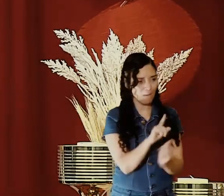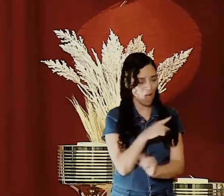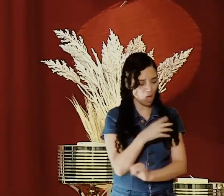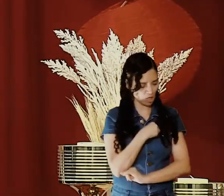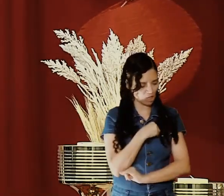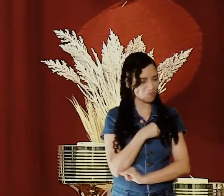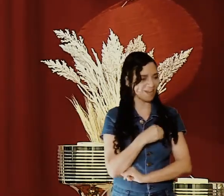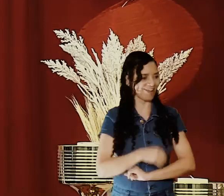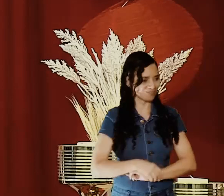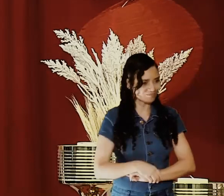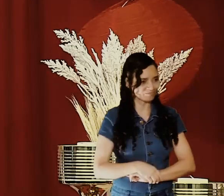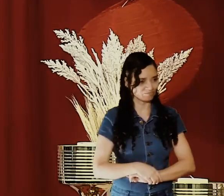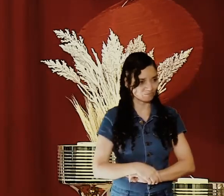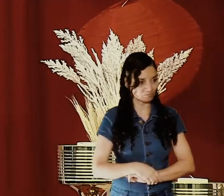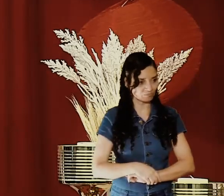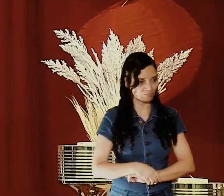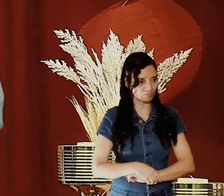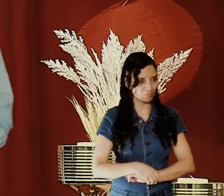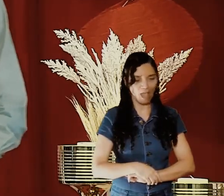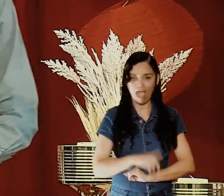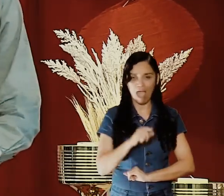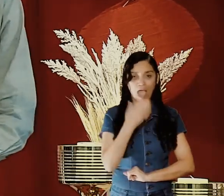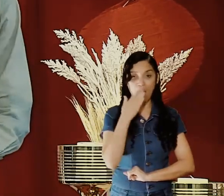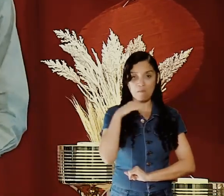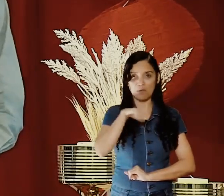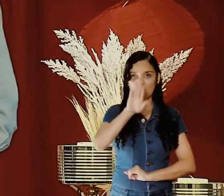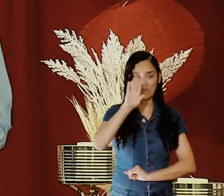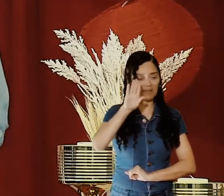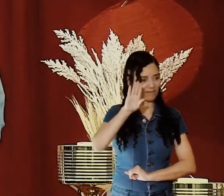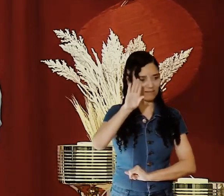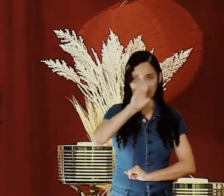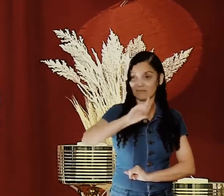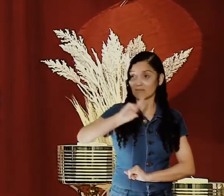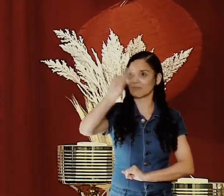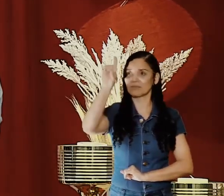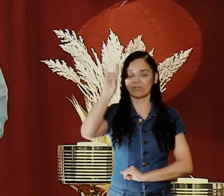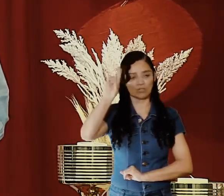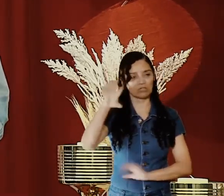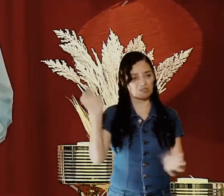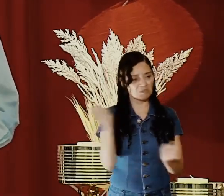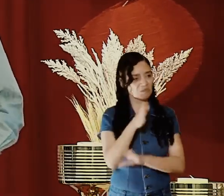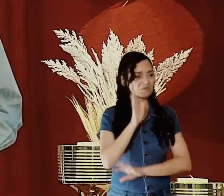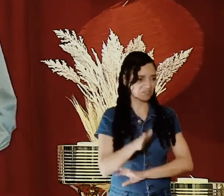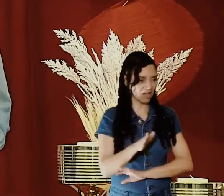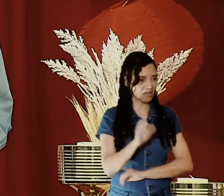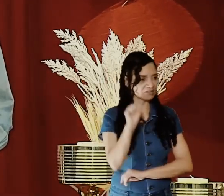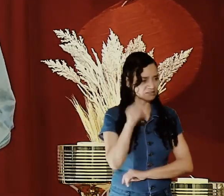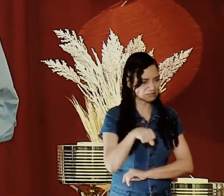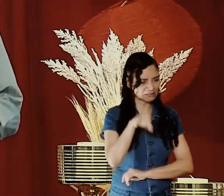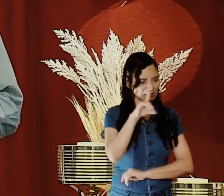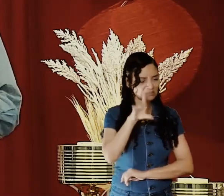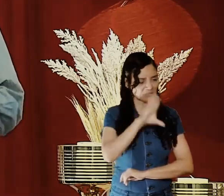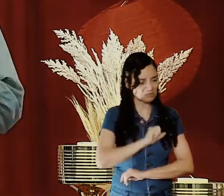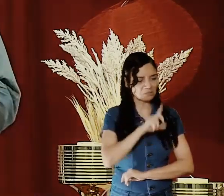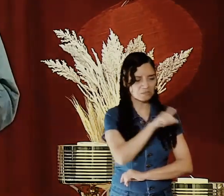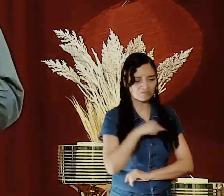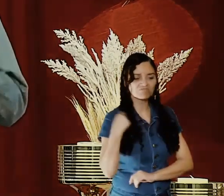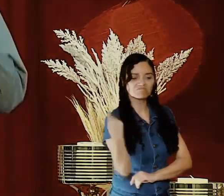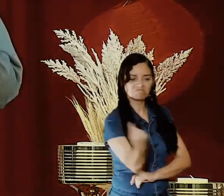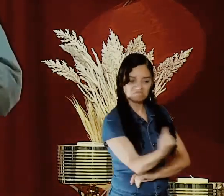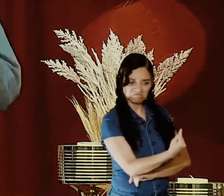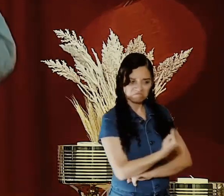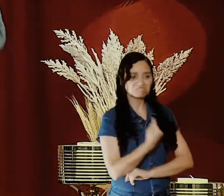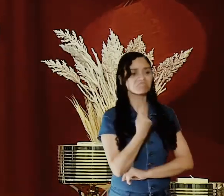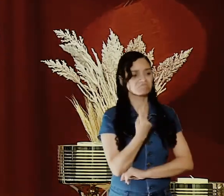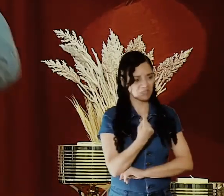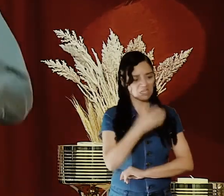isso, essa palavra se cumpriu na sua plenitude. Sim, Deus nos ama. E ele nos ama ao ponto